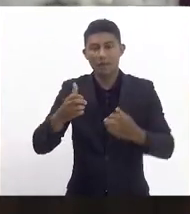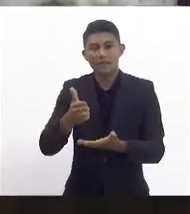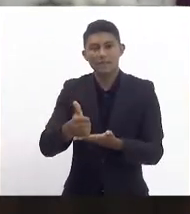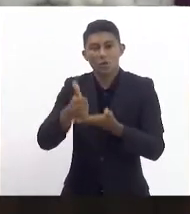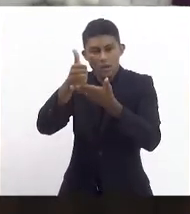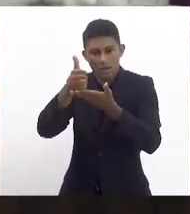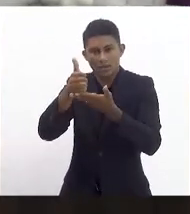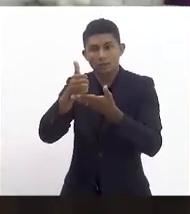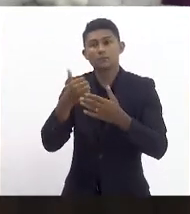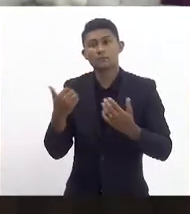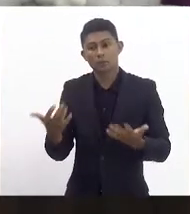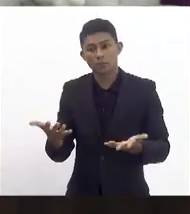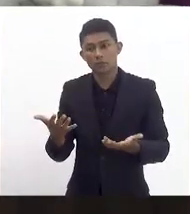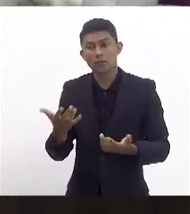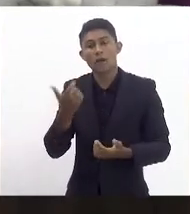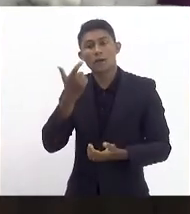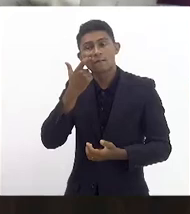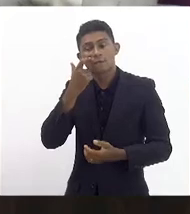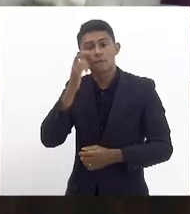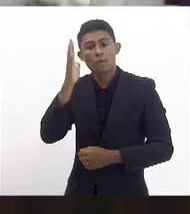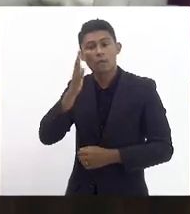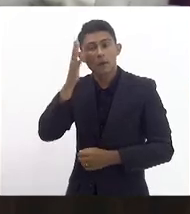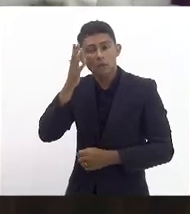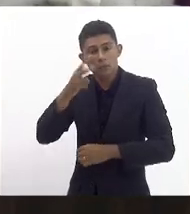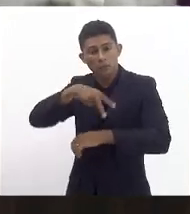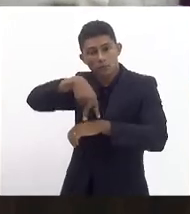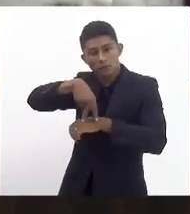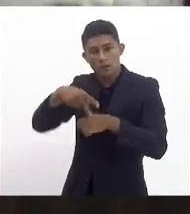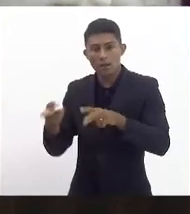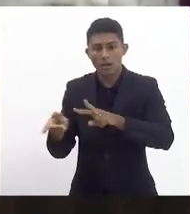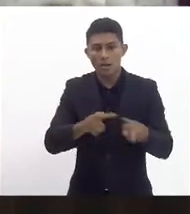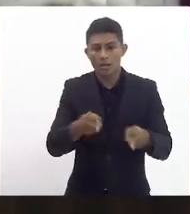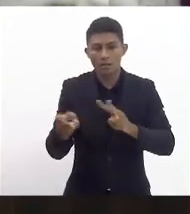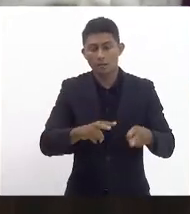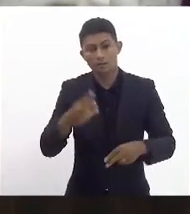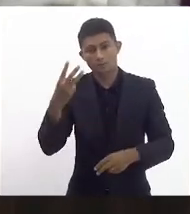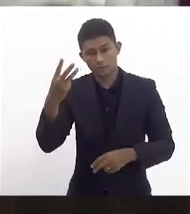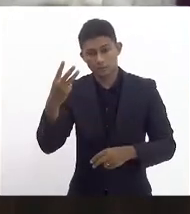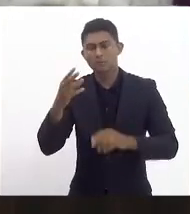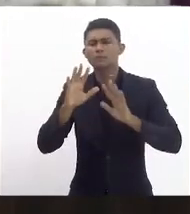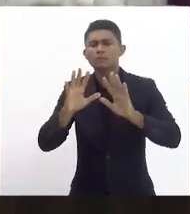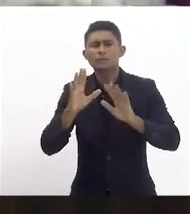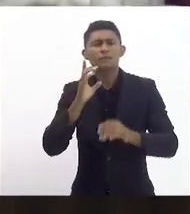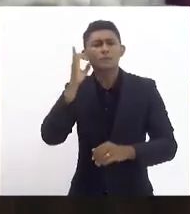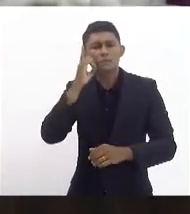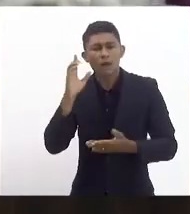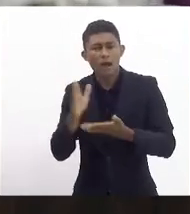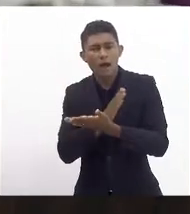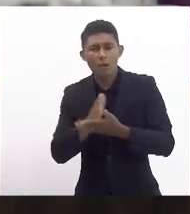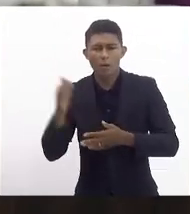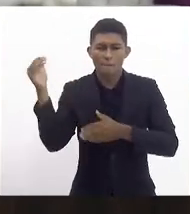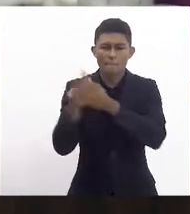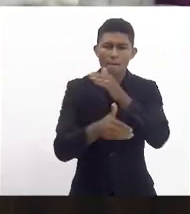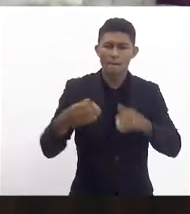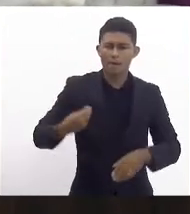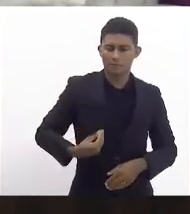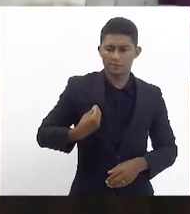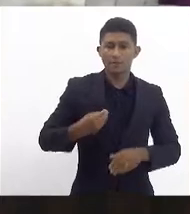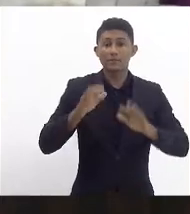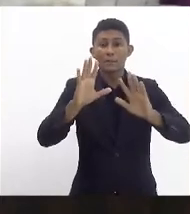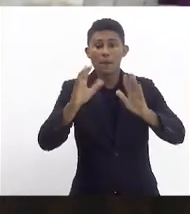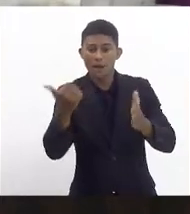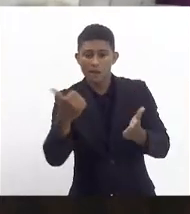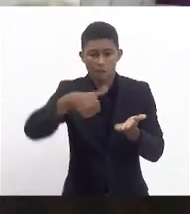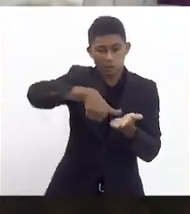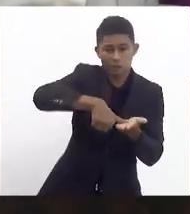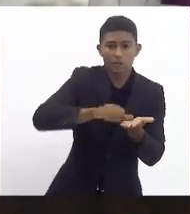mais três oradores e depois vamos abrir o painel, porque tem muitos deputados que estão presentes sem dar. É a presença. Então,